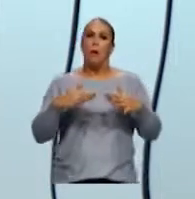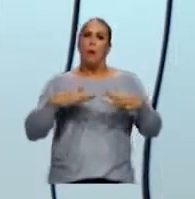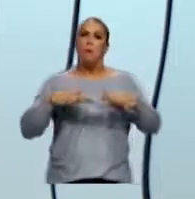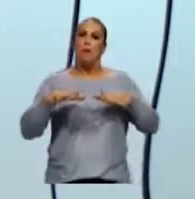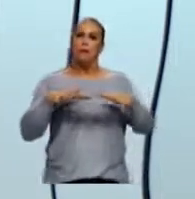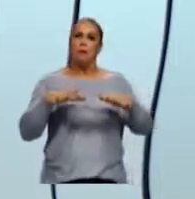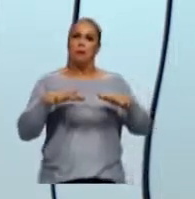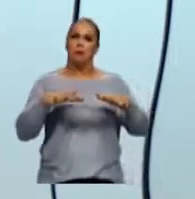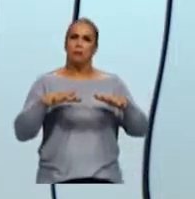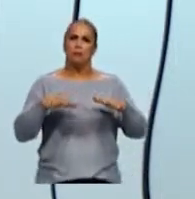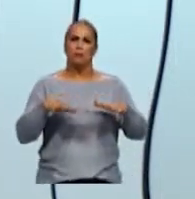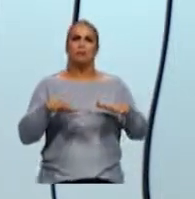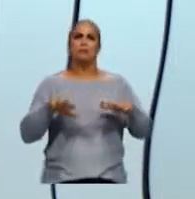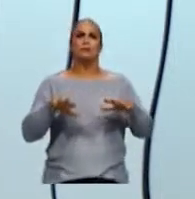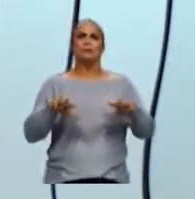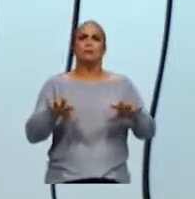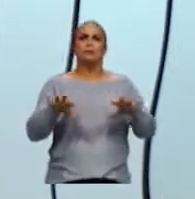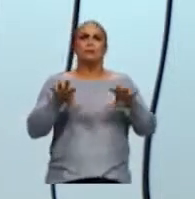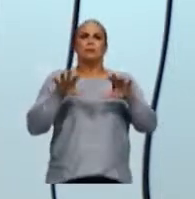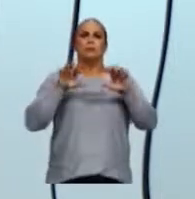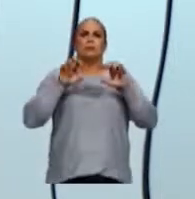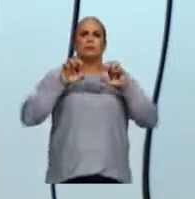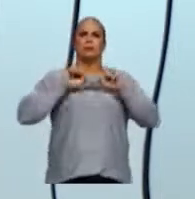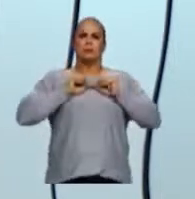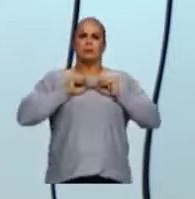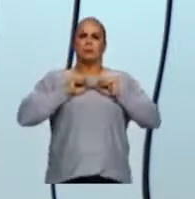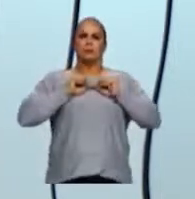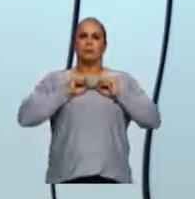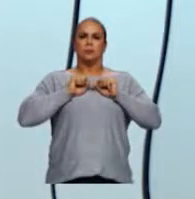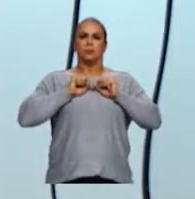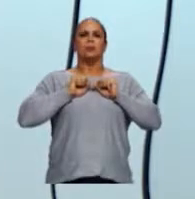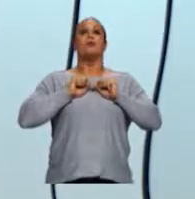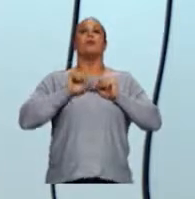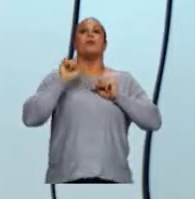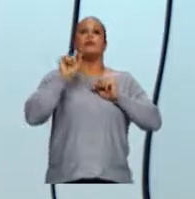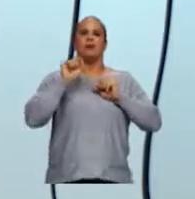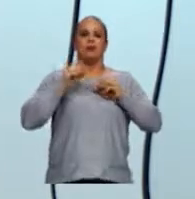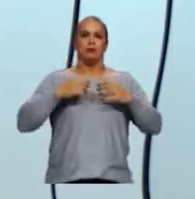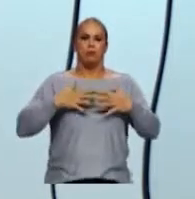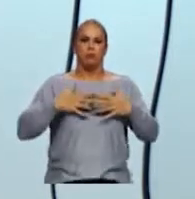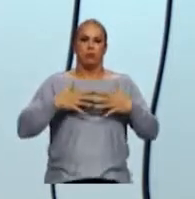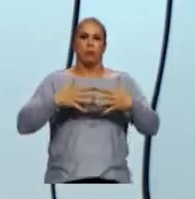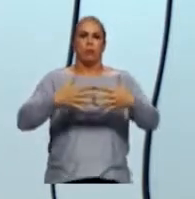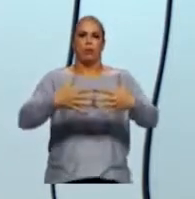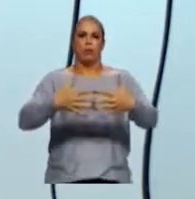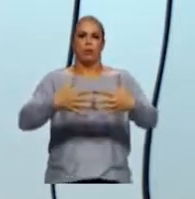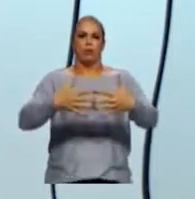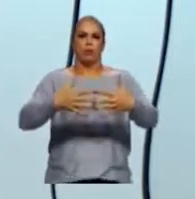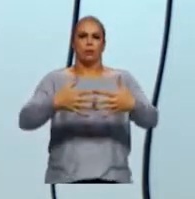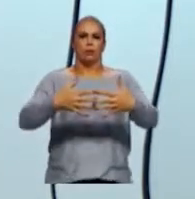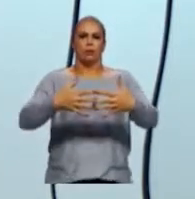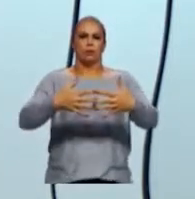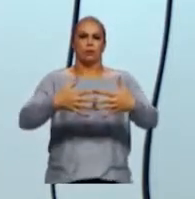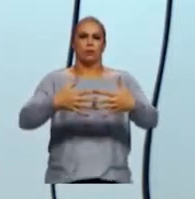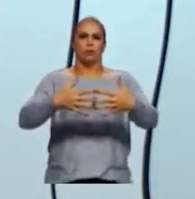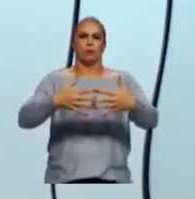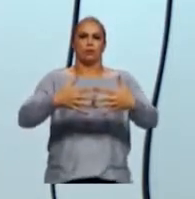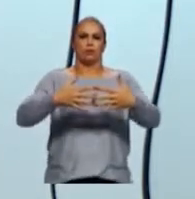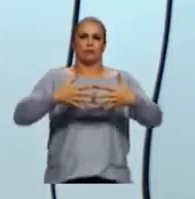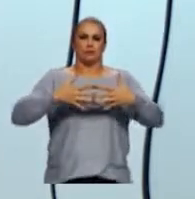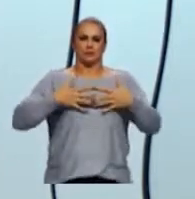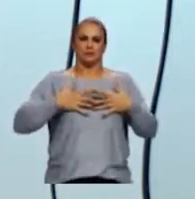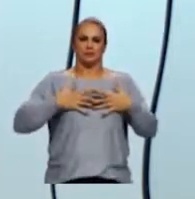um movimento automático, né? Em um momento você está inspirando, ao mesmo momento você